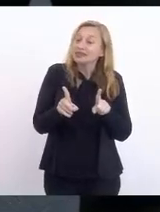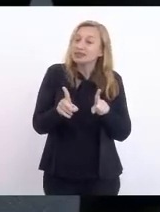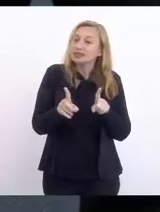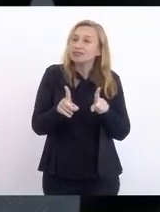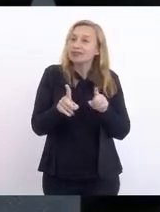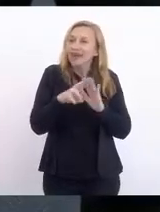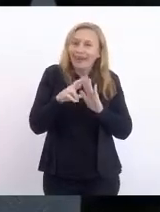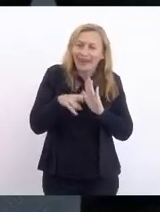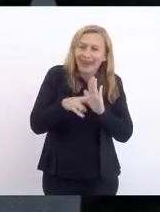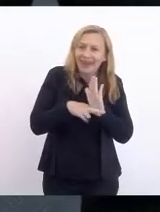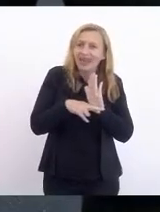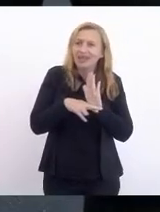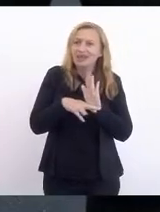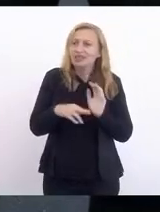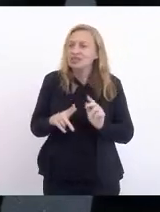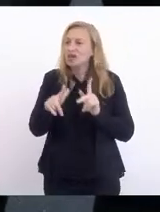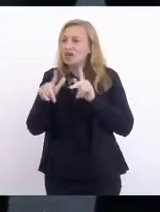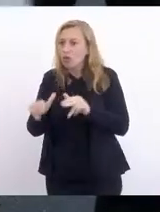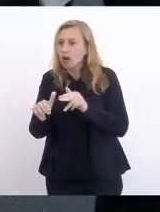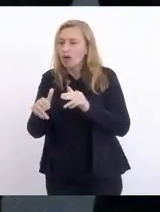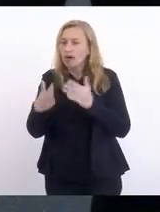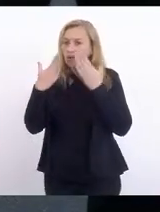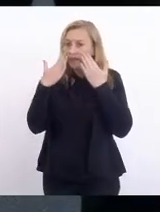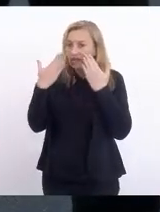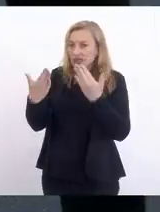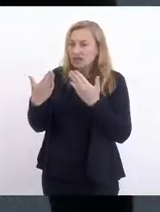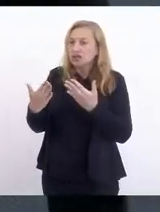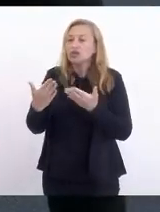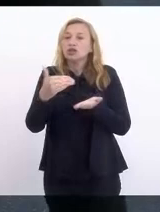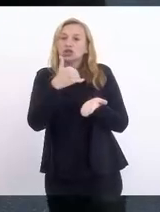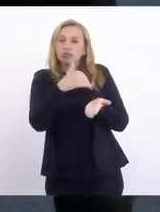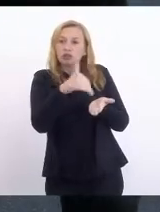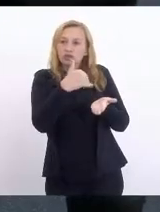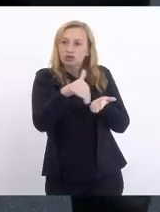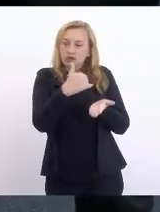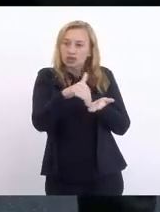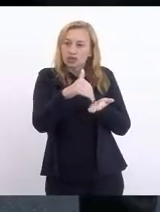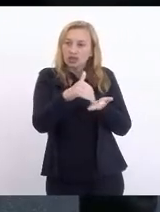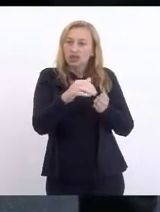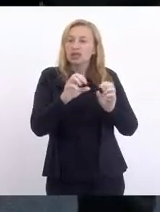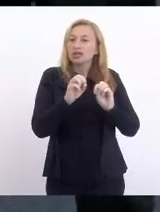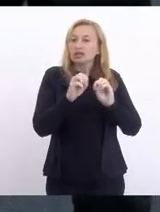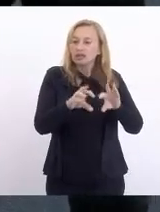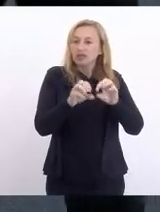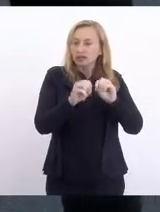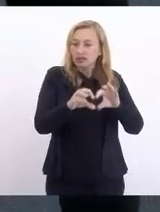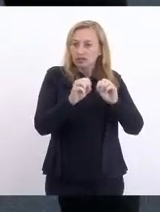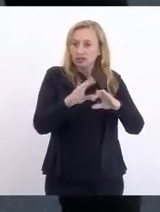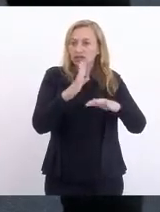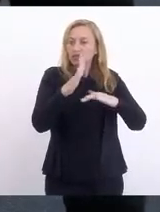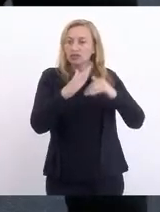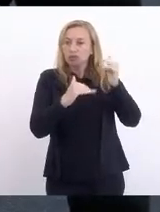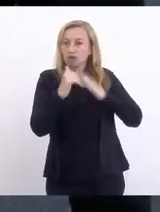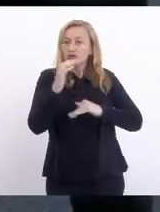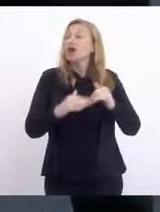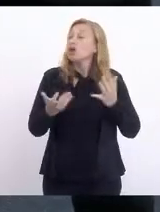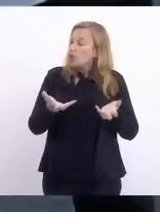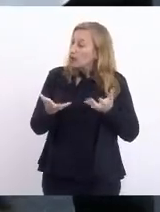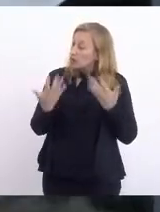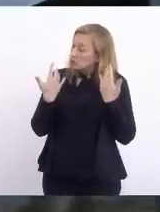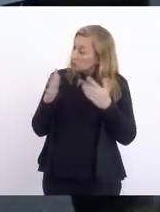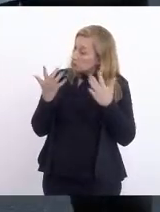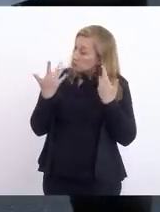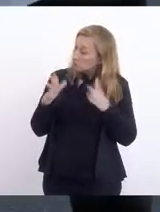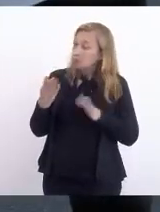sem exigências que foram apresentadas aos profissionais da Seduc várias exigências Então queria fazer um apelo saudando a